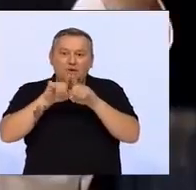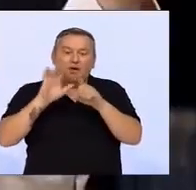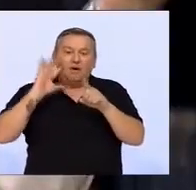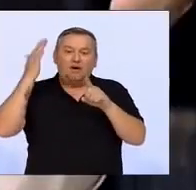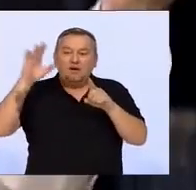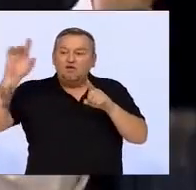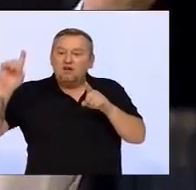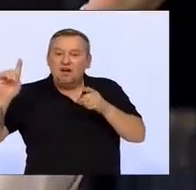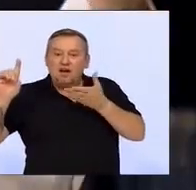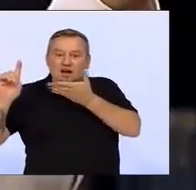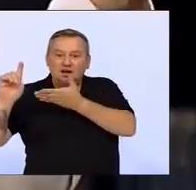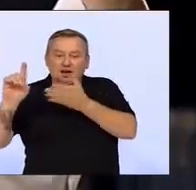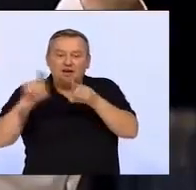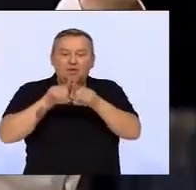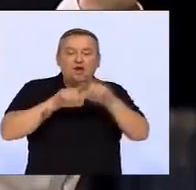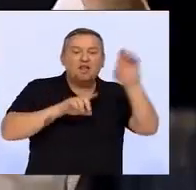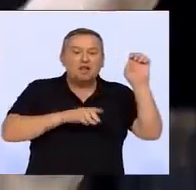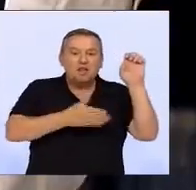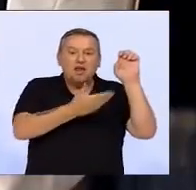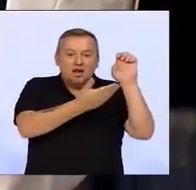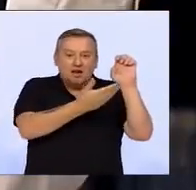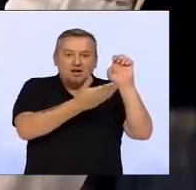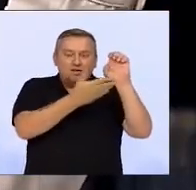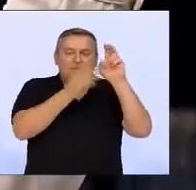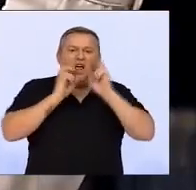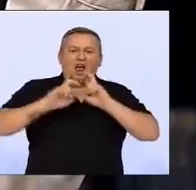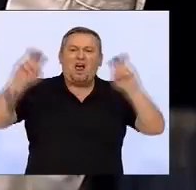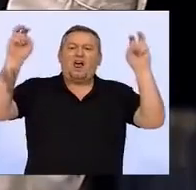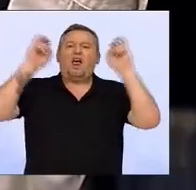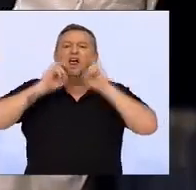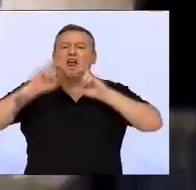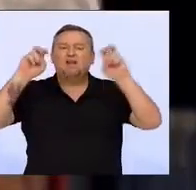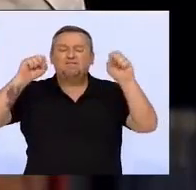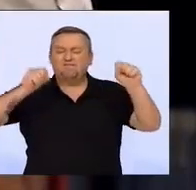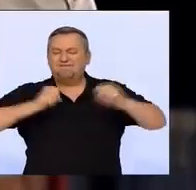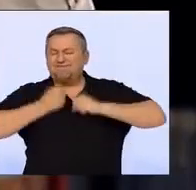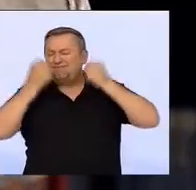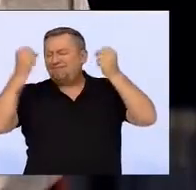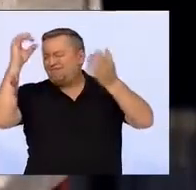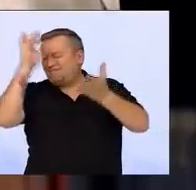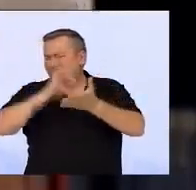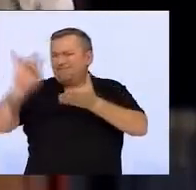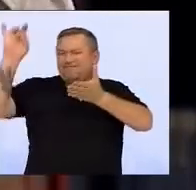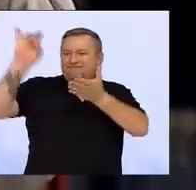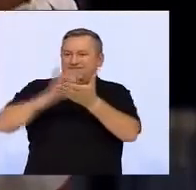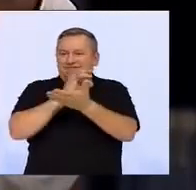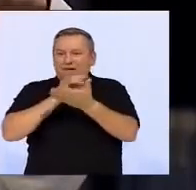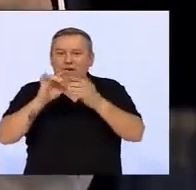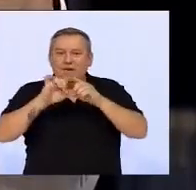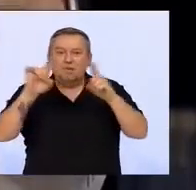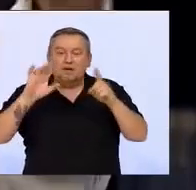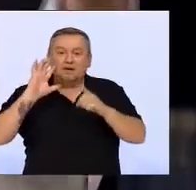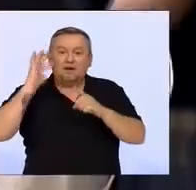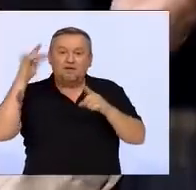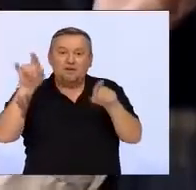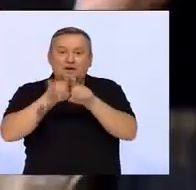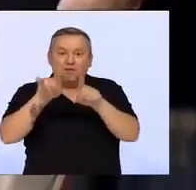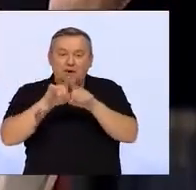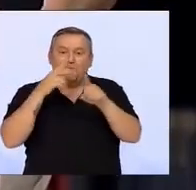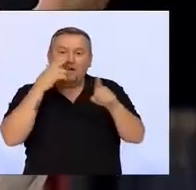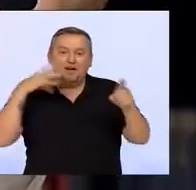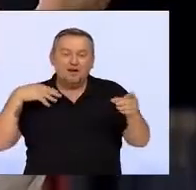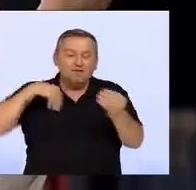direita, na extrema-direita e na extrema-esquerda, uma gritaria de ódio, né? Ódio mútuo, mas que querem nos